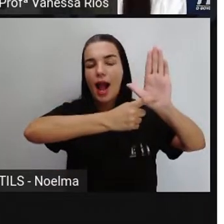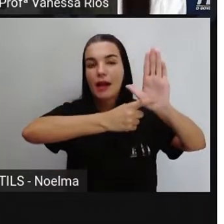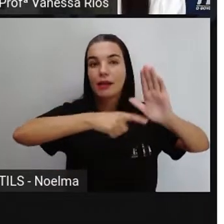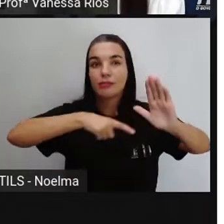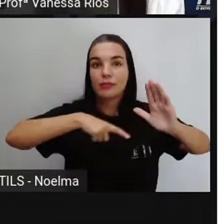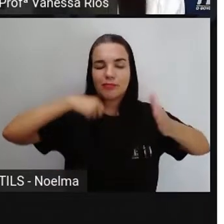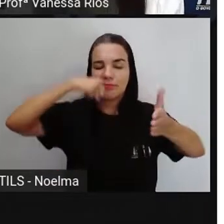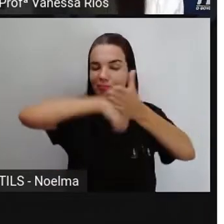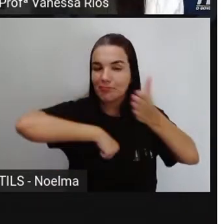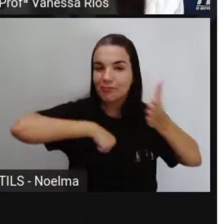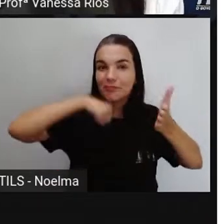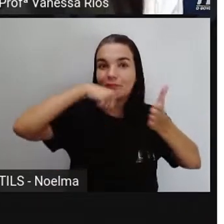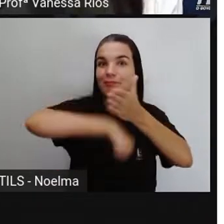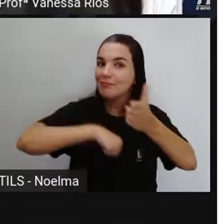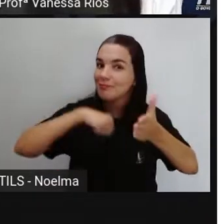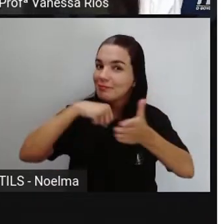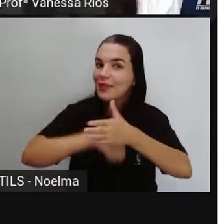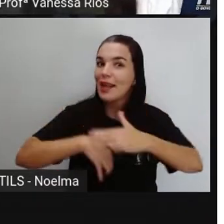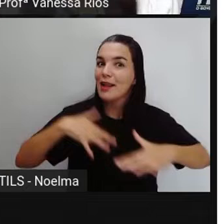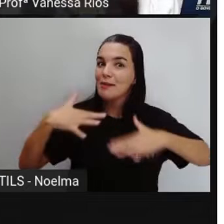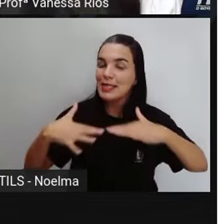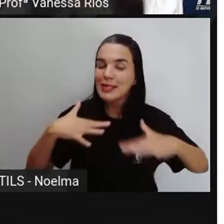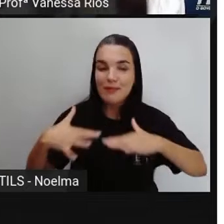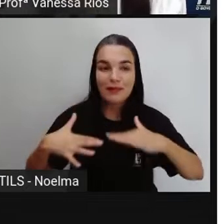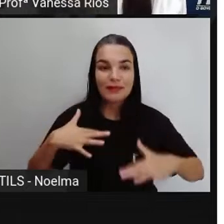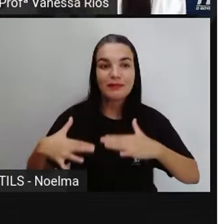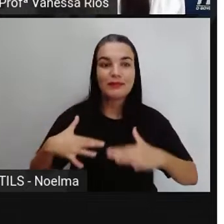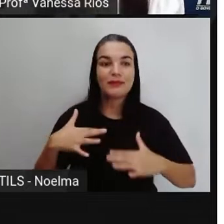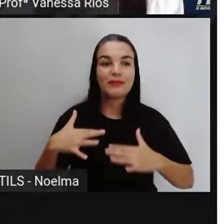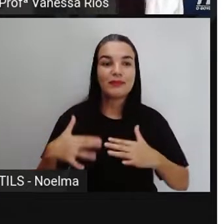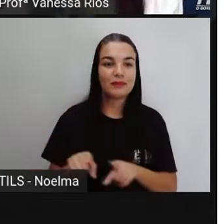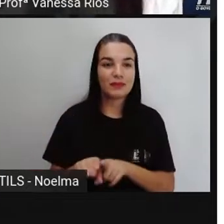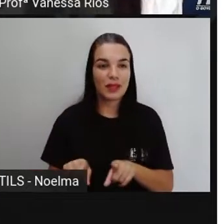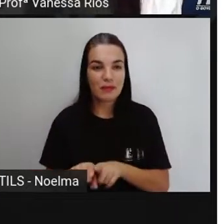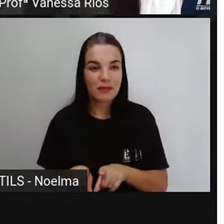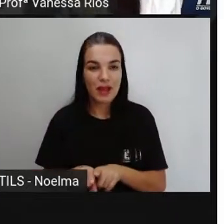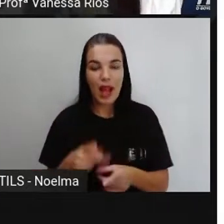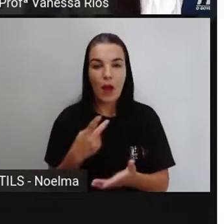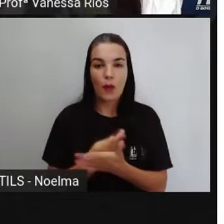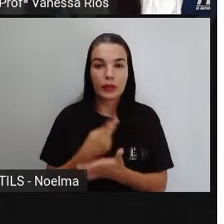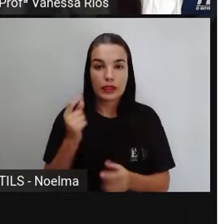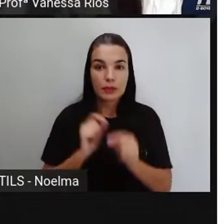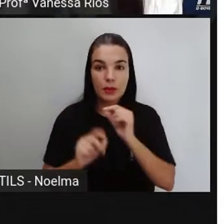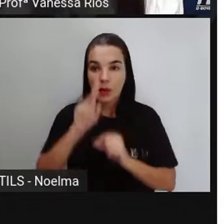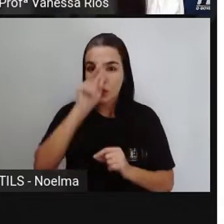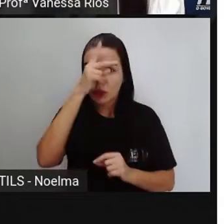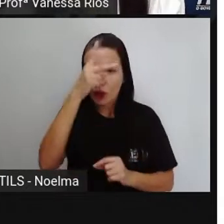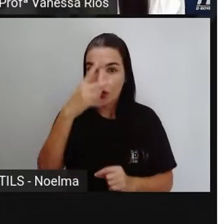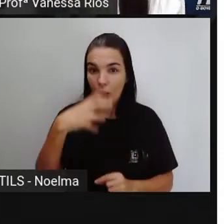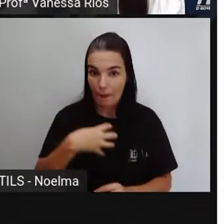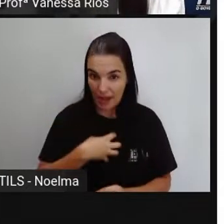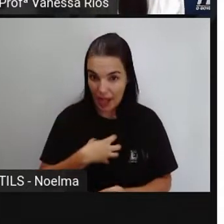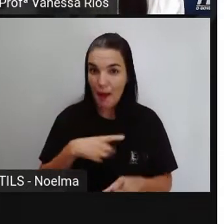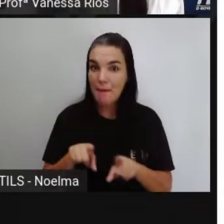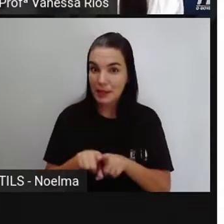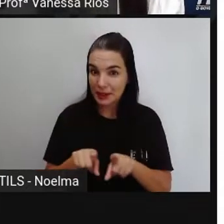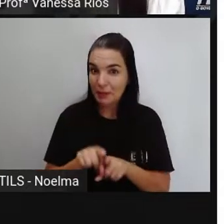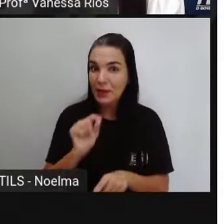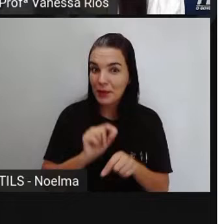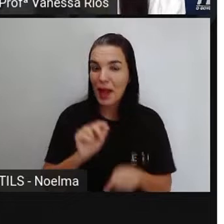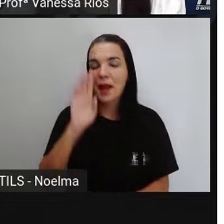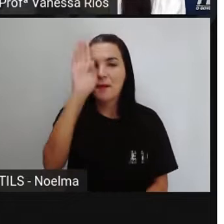participando ativamente, não só de manifestações, não só de acontecimentos históricos da Bahia, mas também do Brasil,